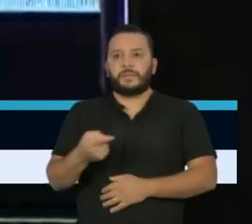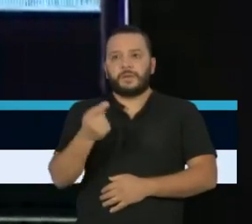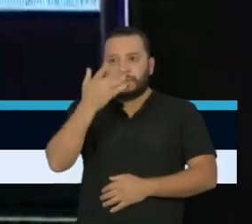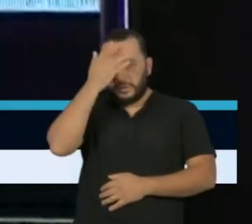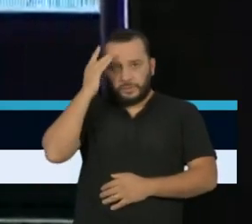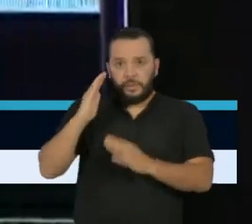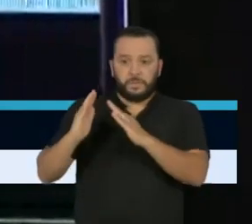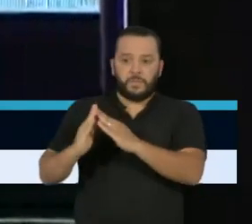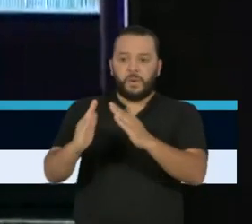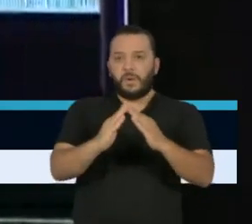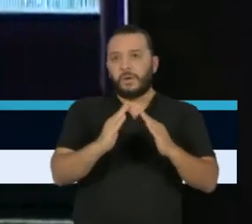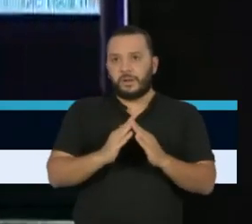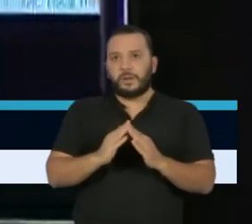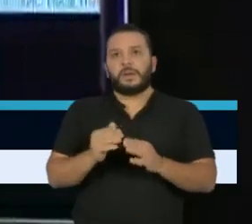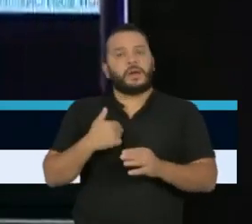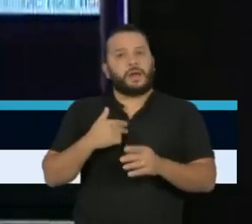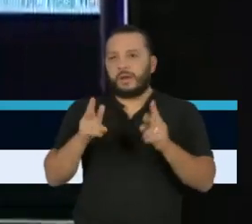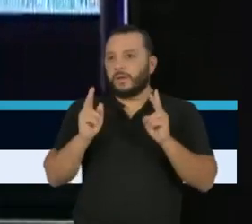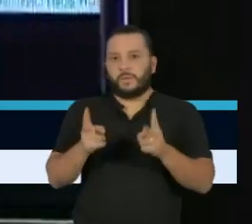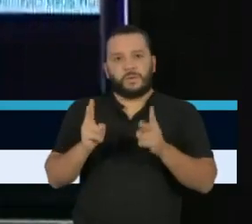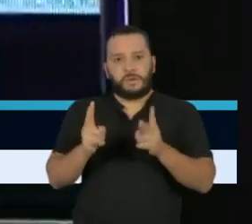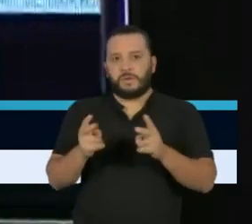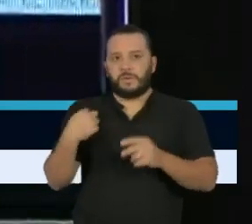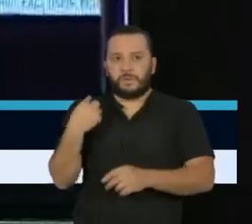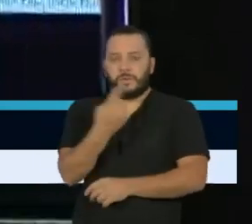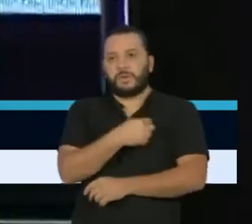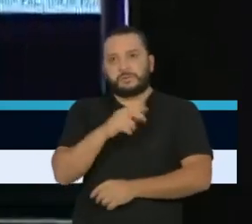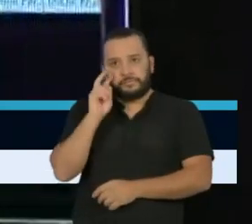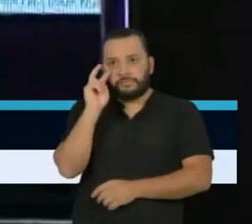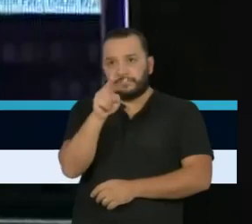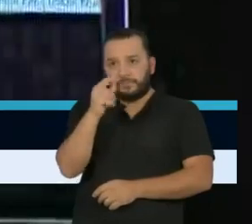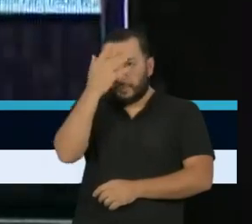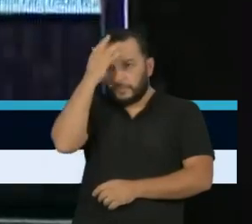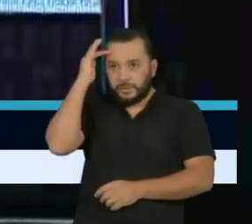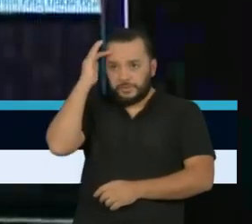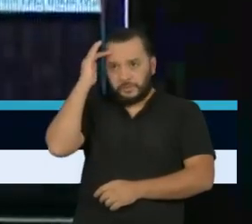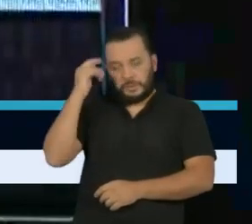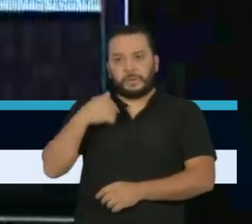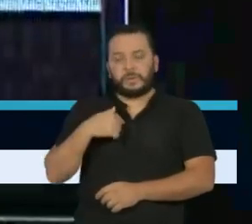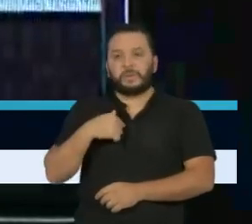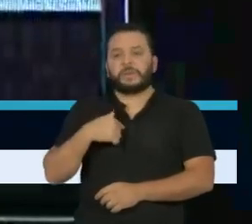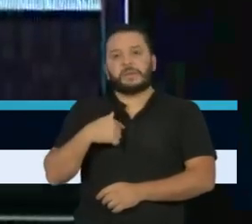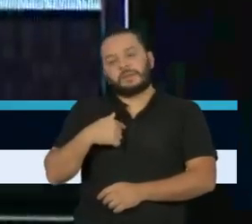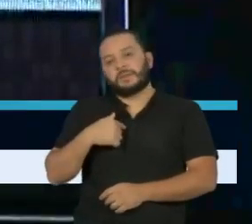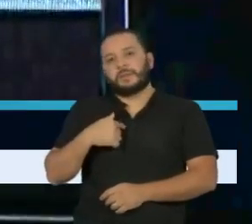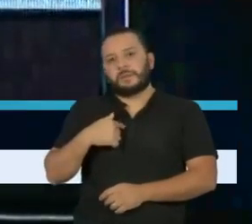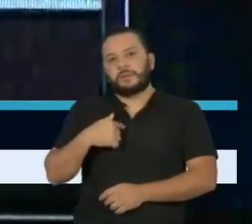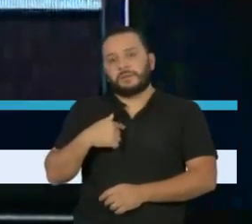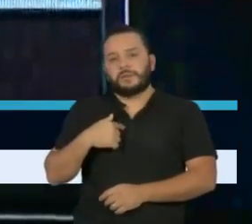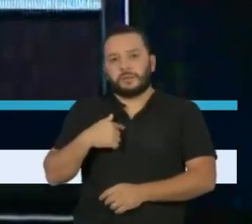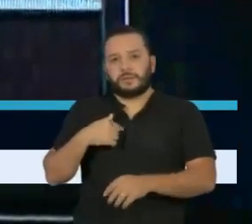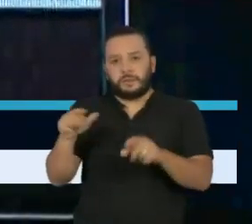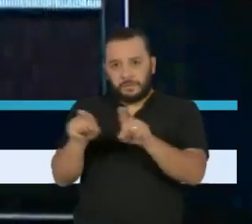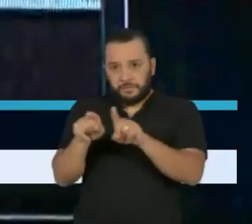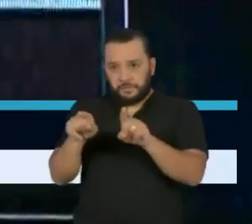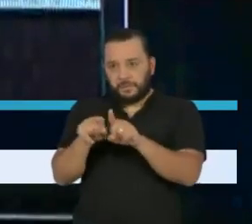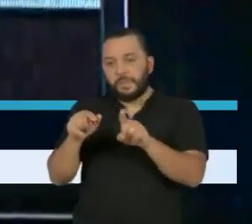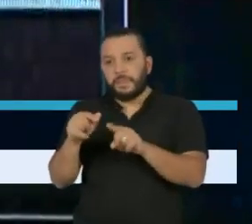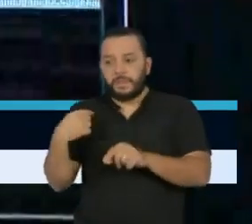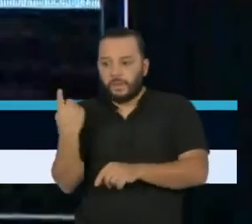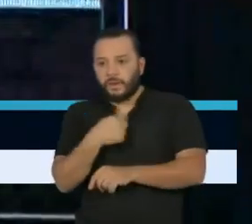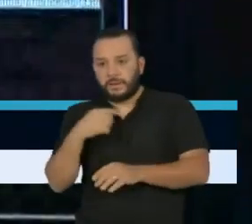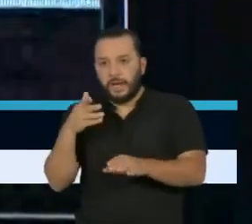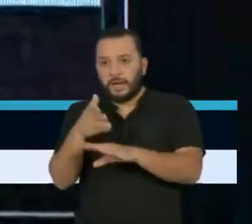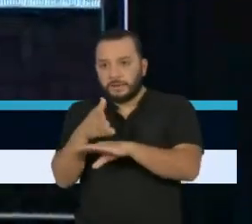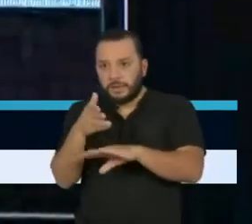Então, são os mesmos painéis que nós temos acesso, os habitantes das cidades e os prefeitos também terão. Será utilizado o